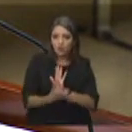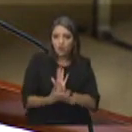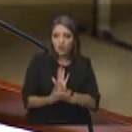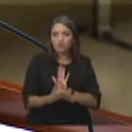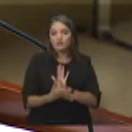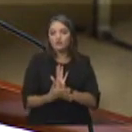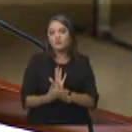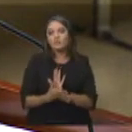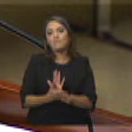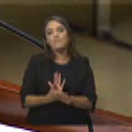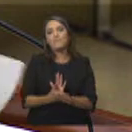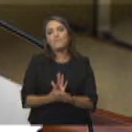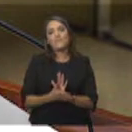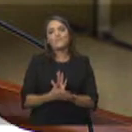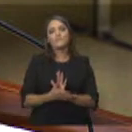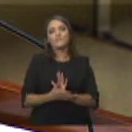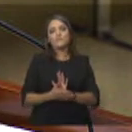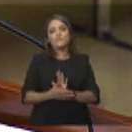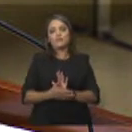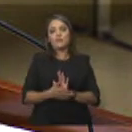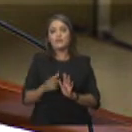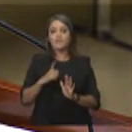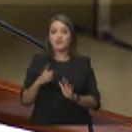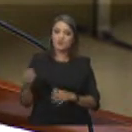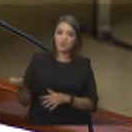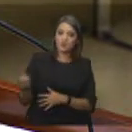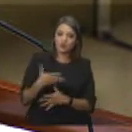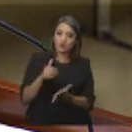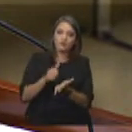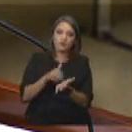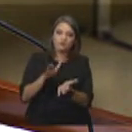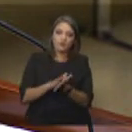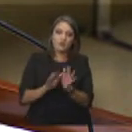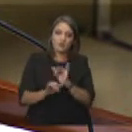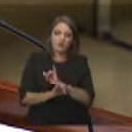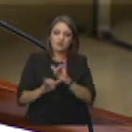se assim o plenário entender, fazermos uma nova publicação